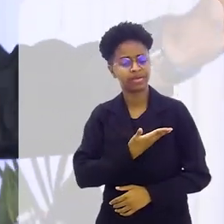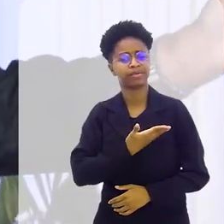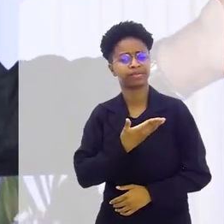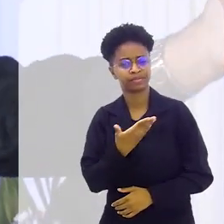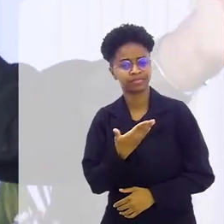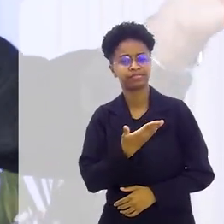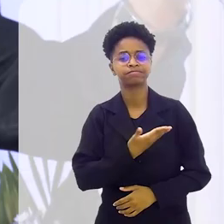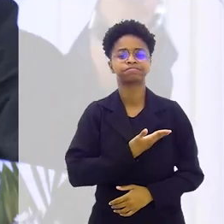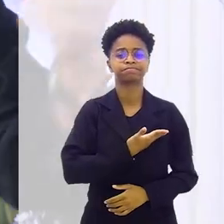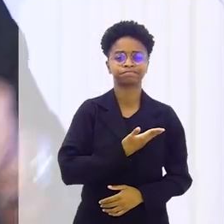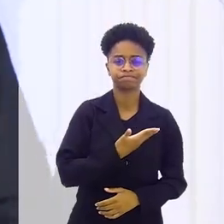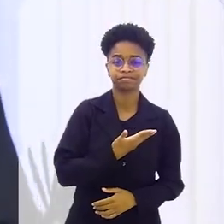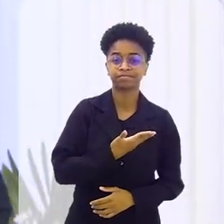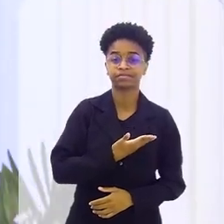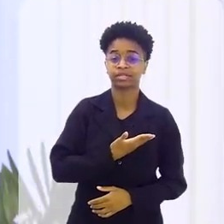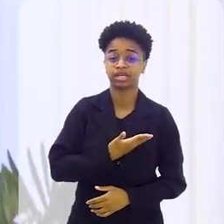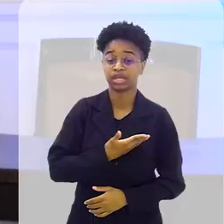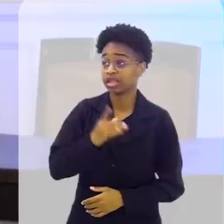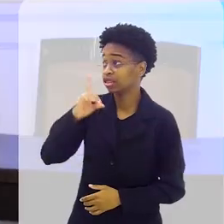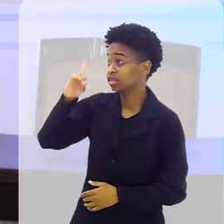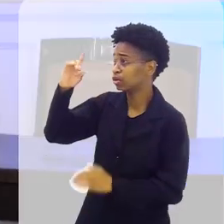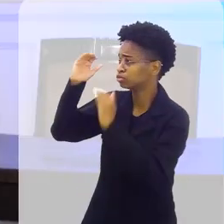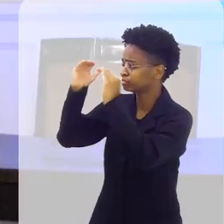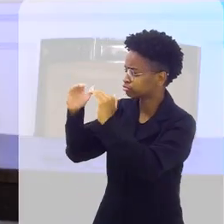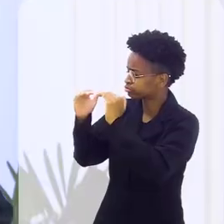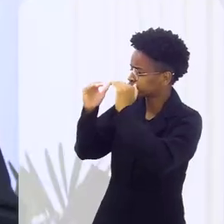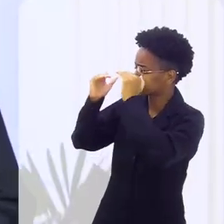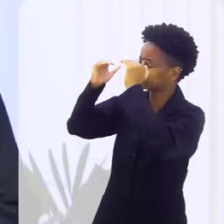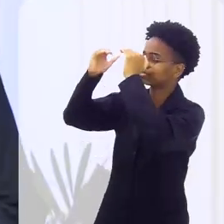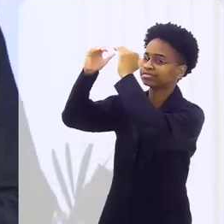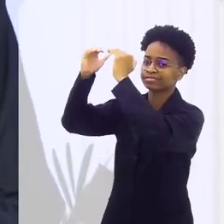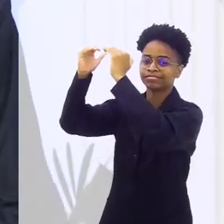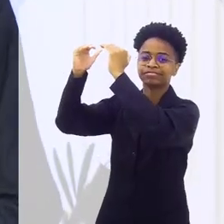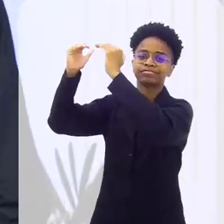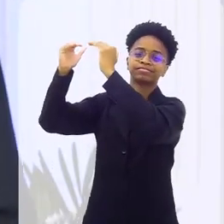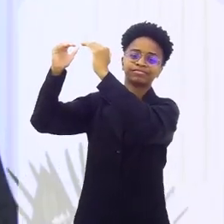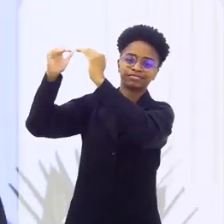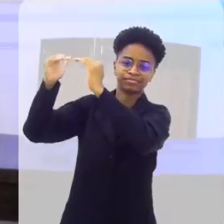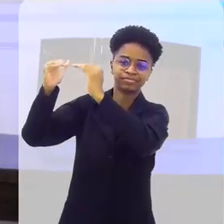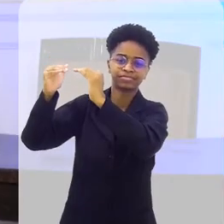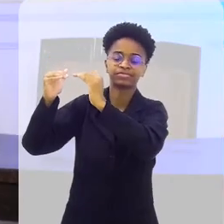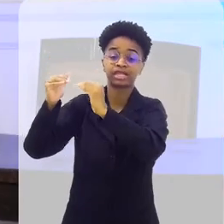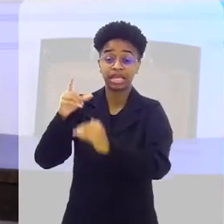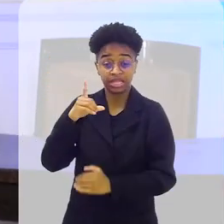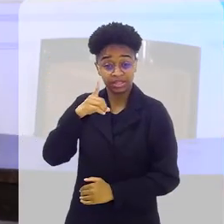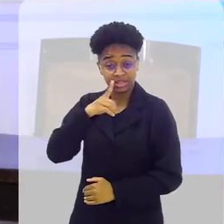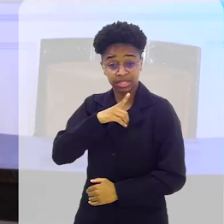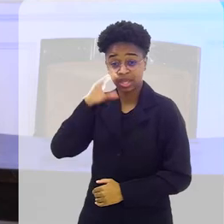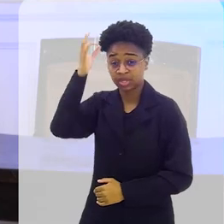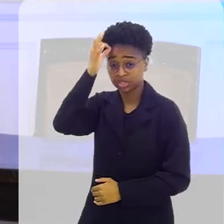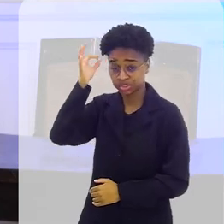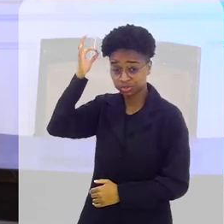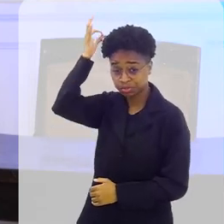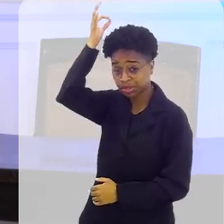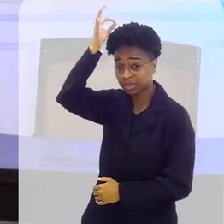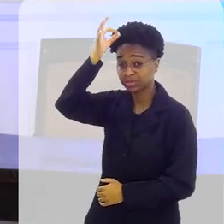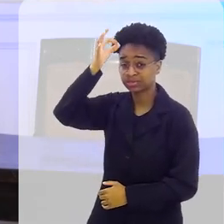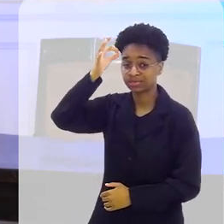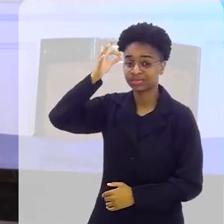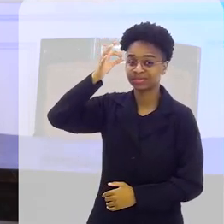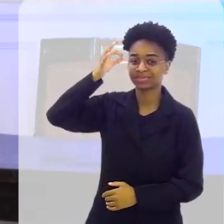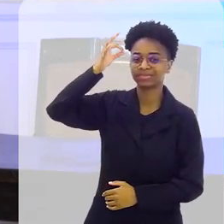meu amigo, Jeová o Soberano. Eu tenho o